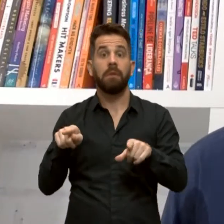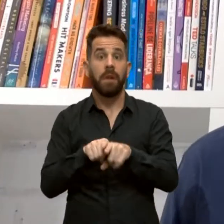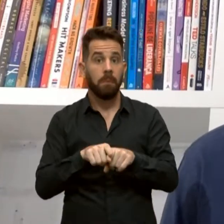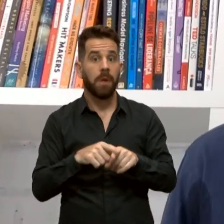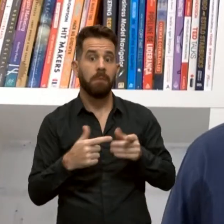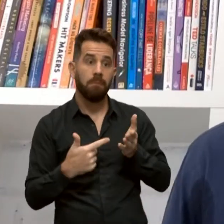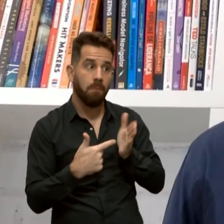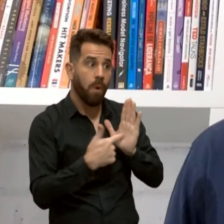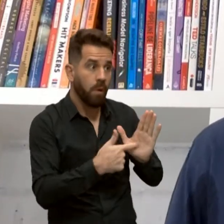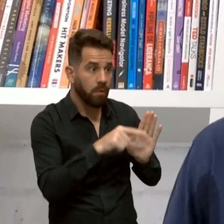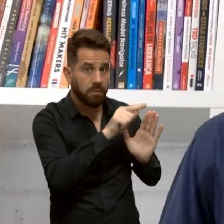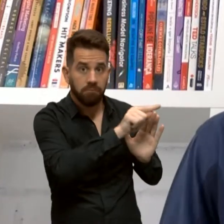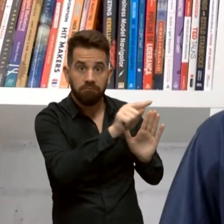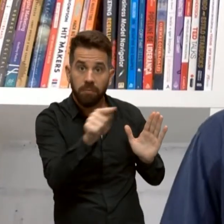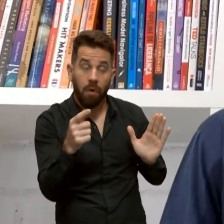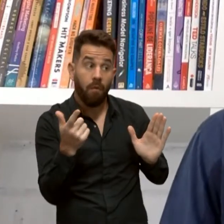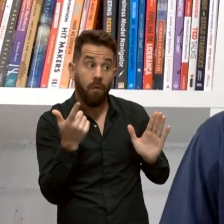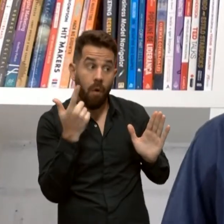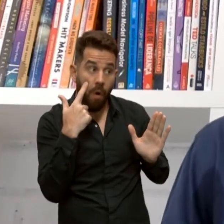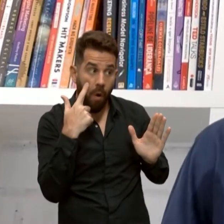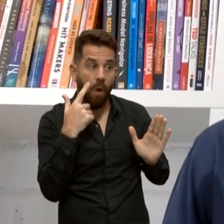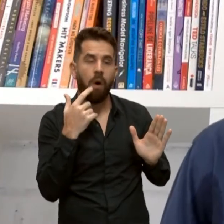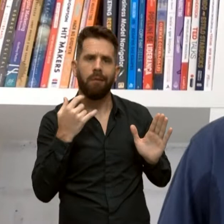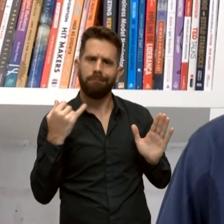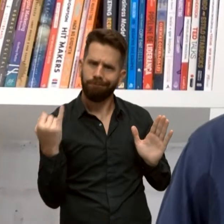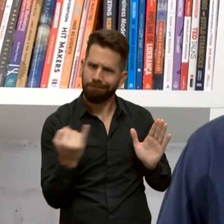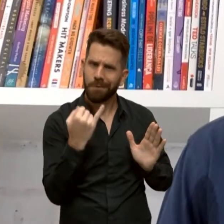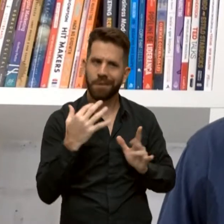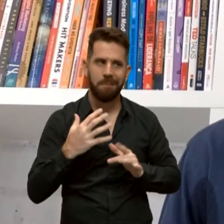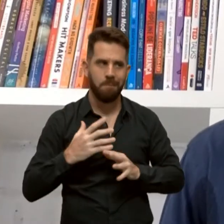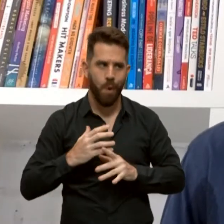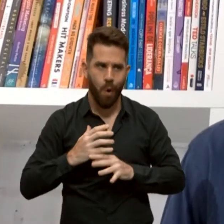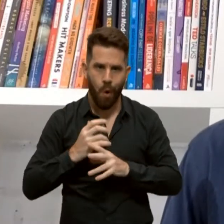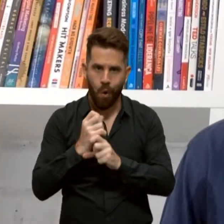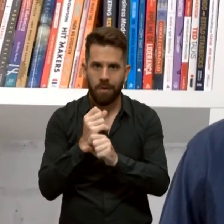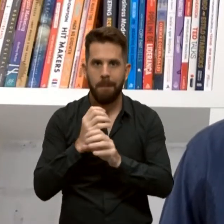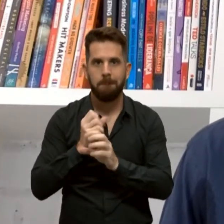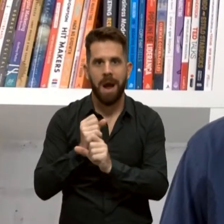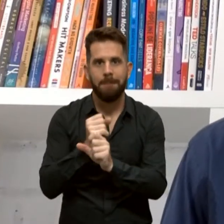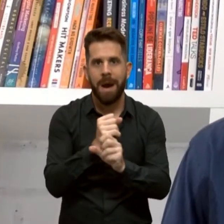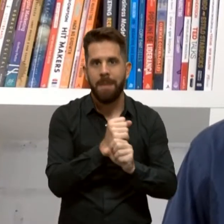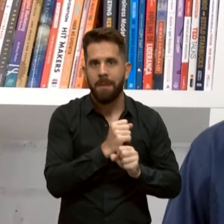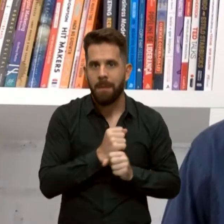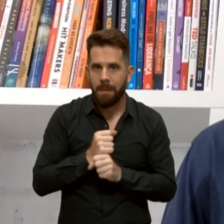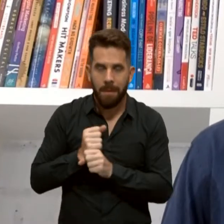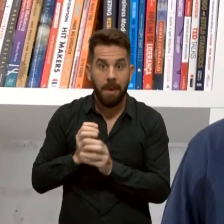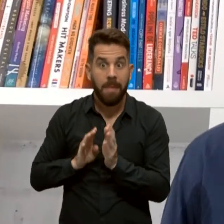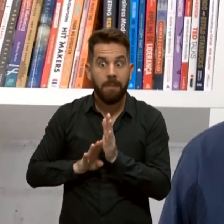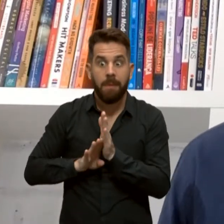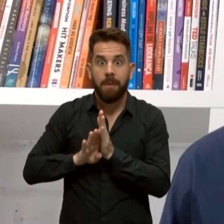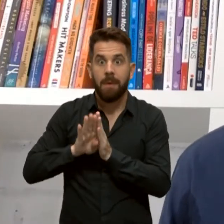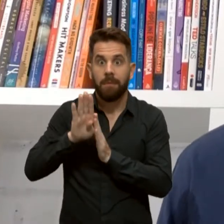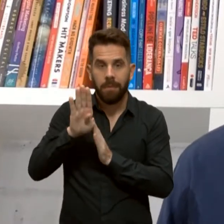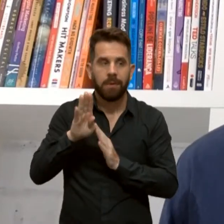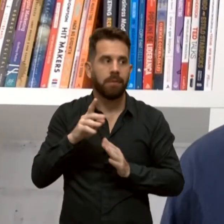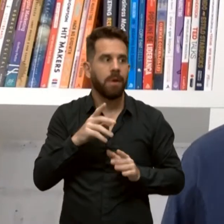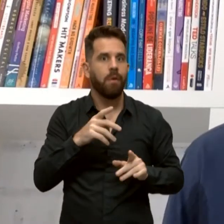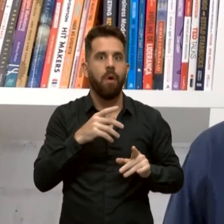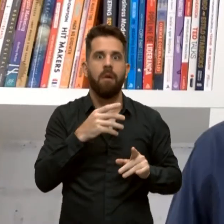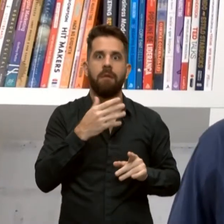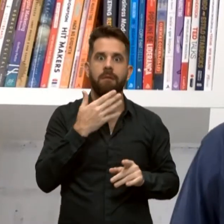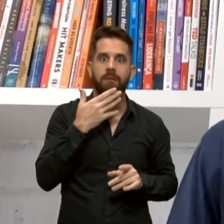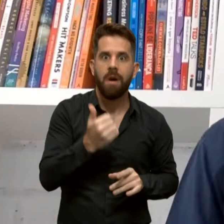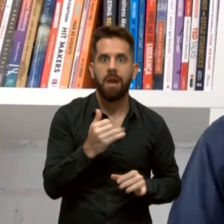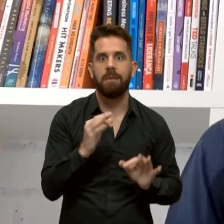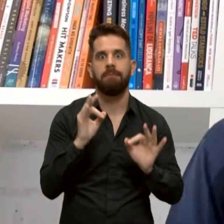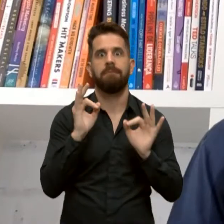cliente fazer o acúmulo de pontos ali, mostrar que realmente vai valer a pena para o cliente